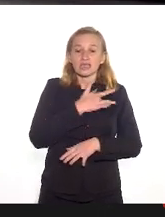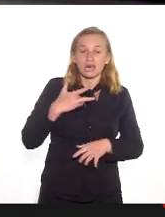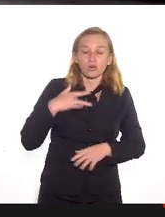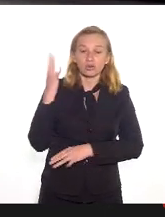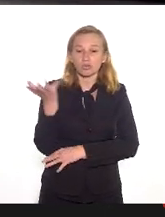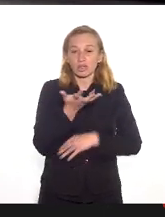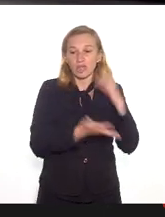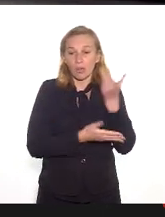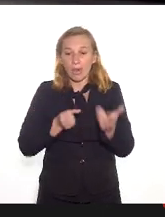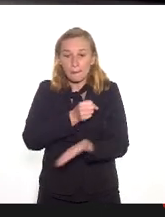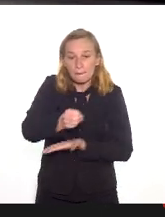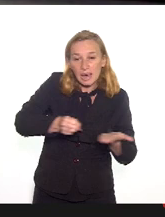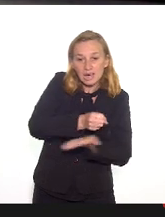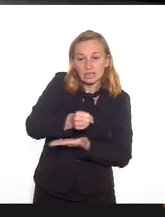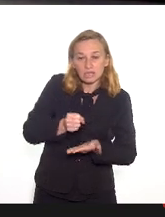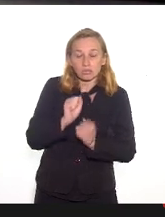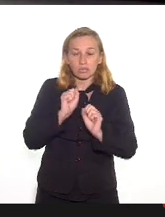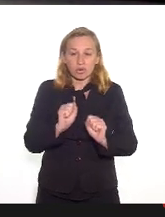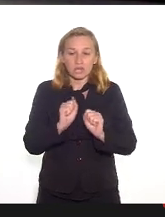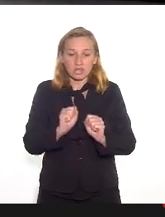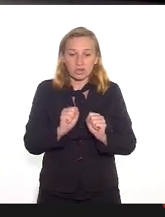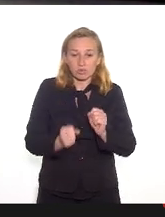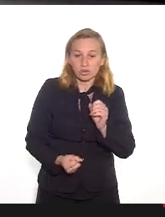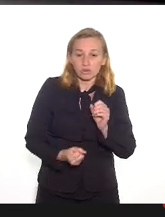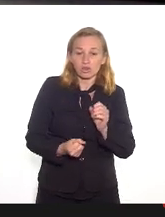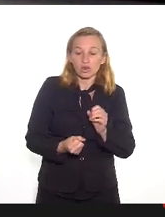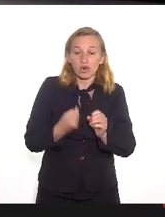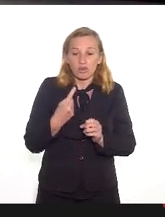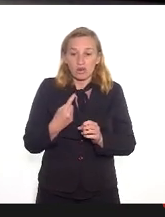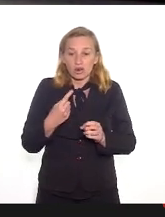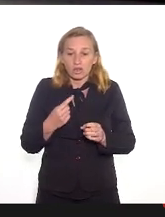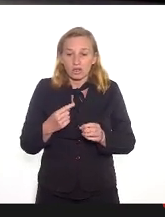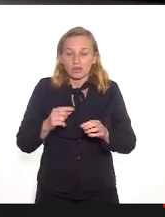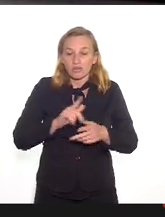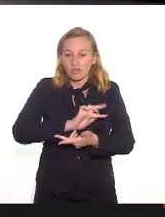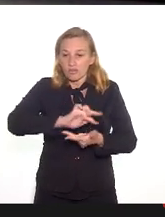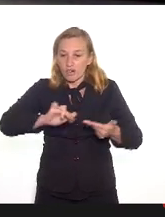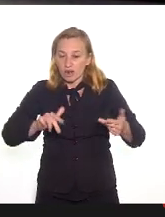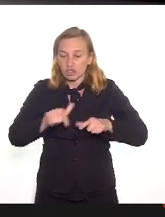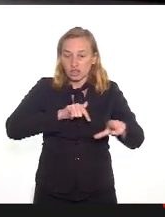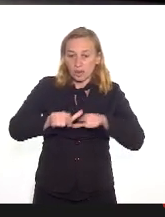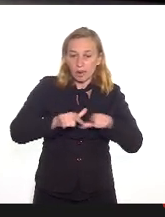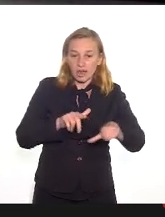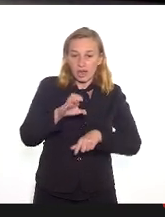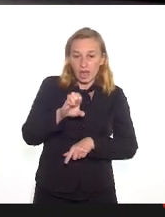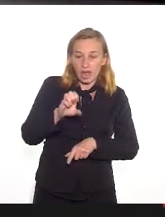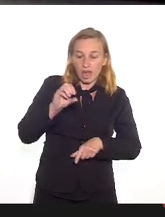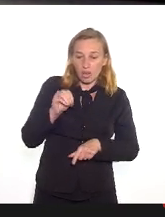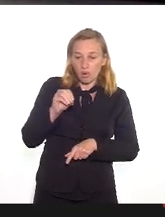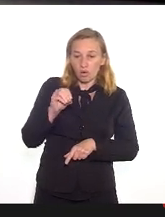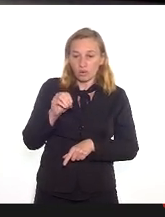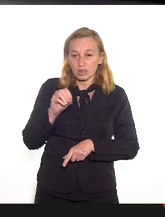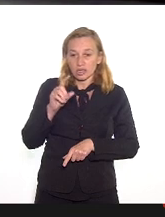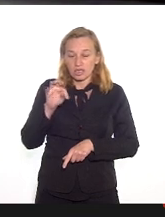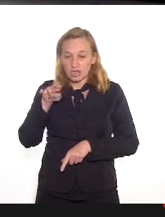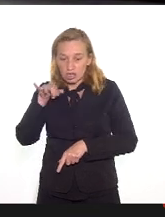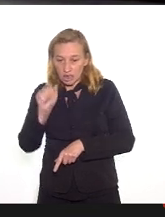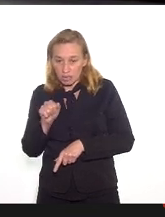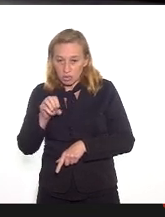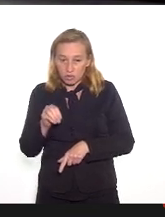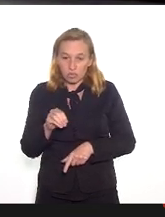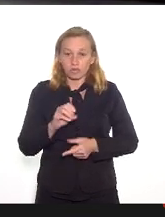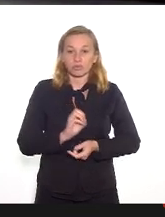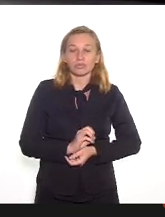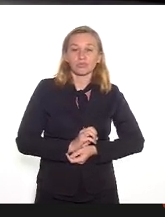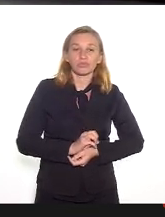é a base para que a gente possa prover vários serviços ecossistêmicos. Eu vi que um dos que são elencados nos temas prioritários,